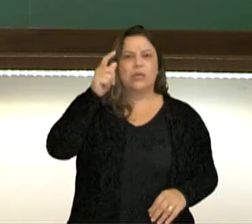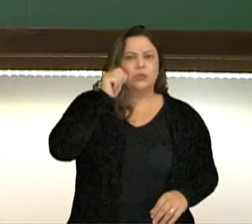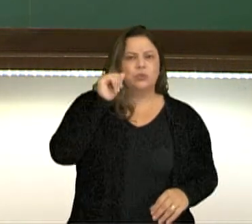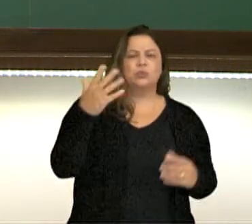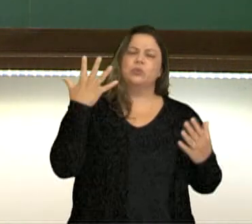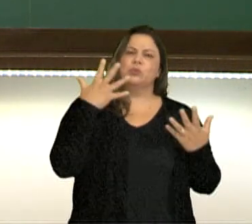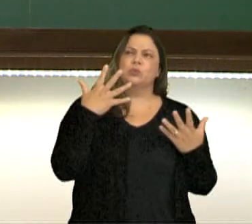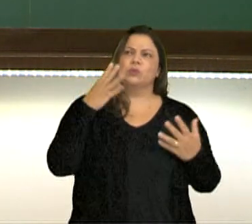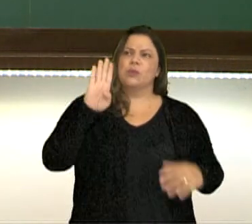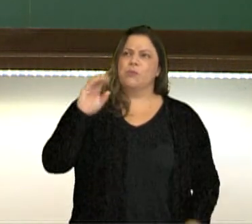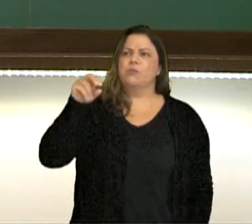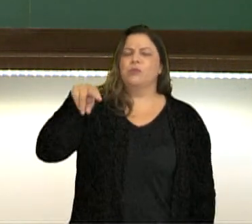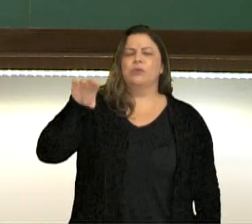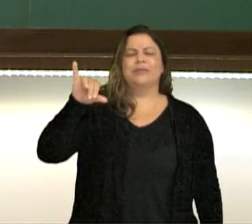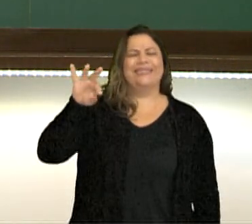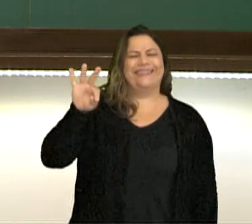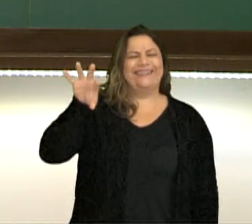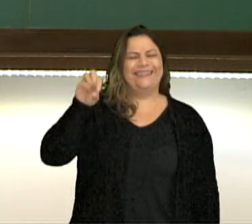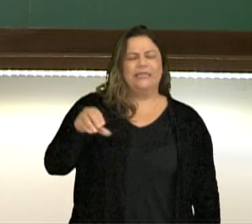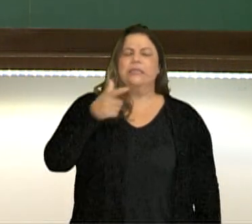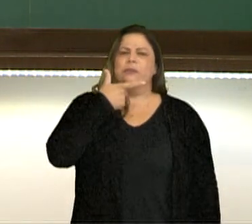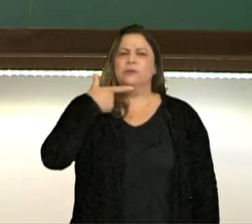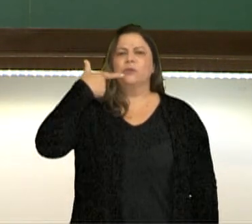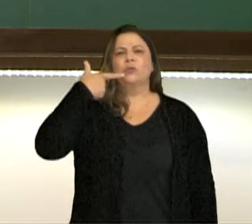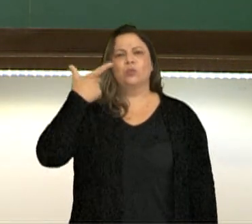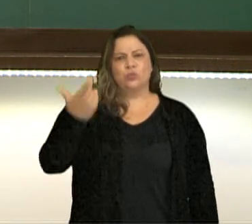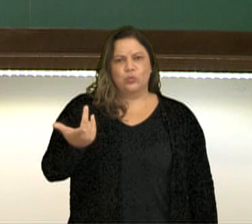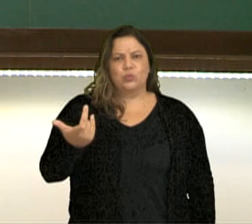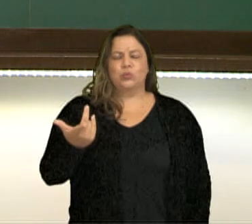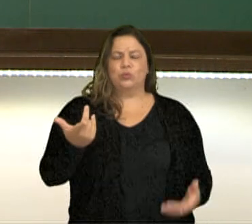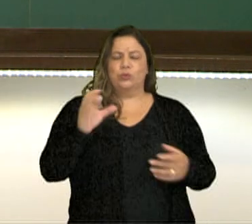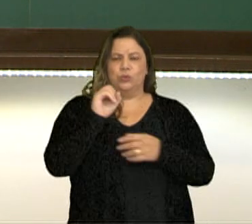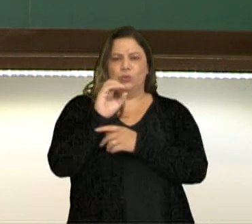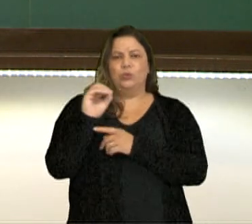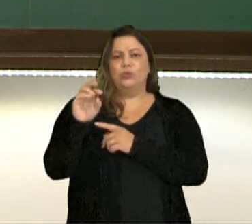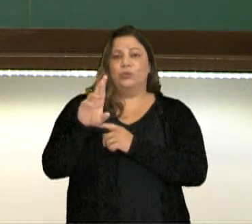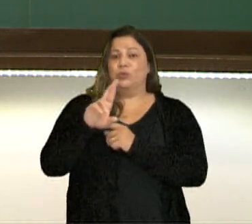sentido? Não tem sentido. Então você tem que dar sentido para a tradução, ok?